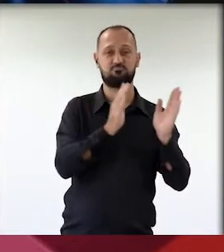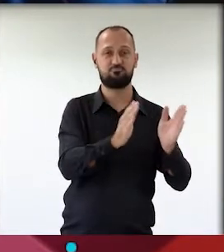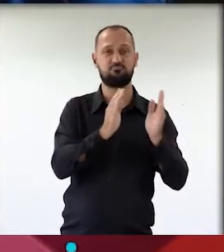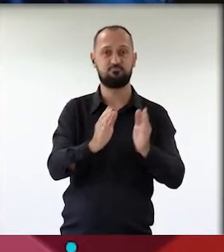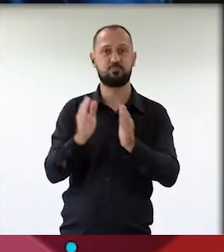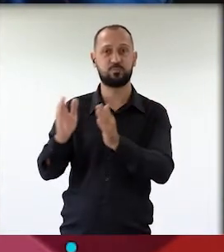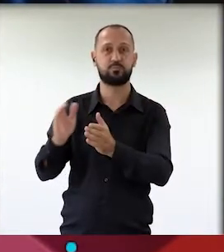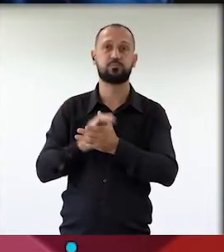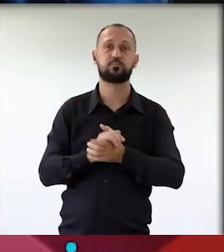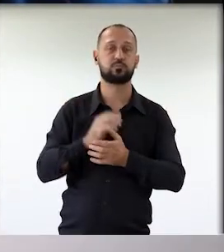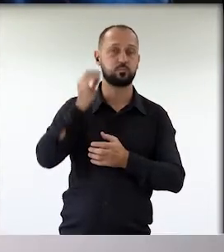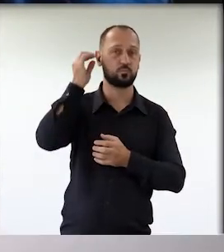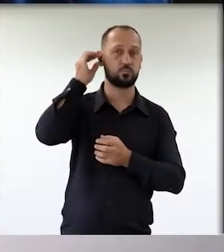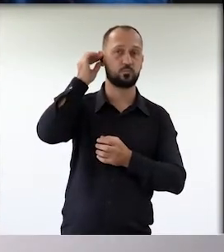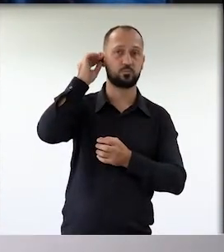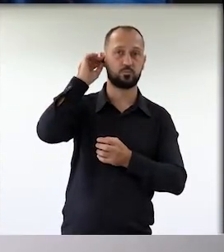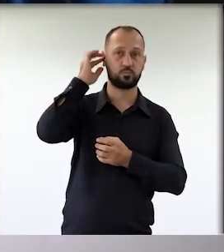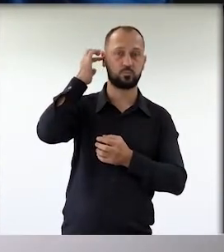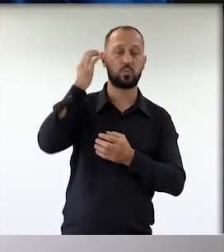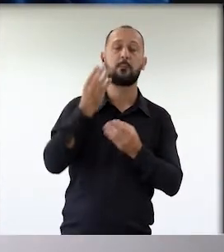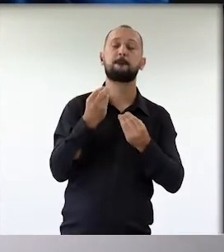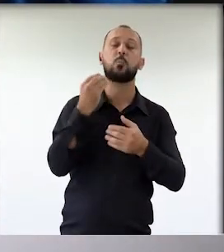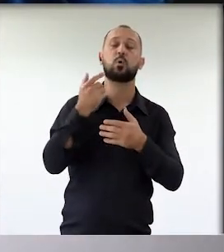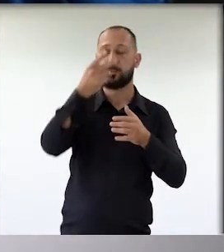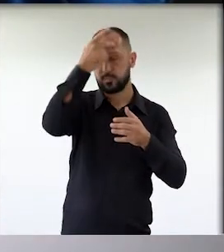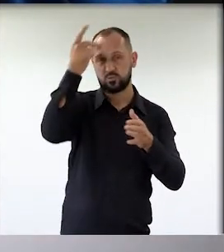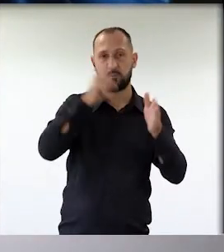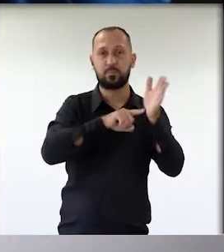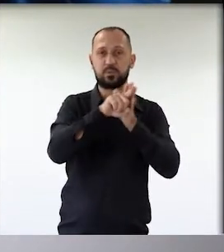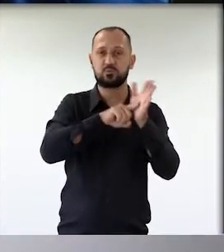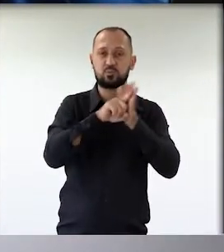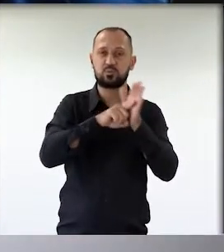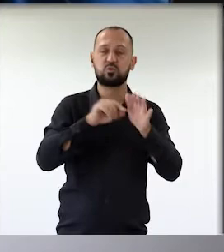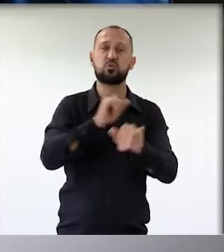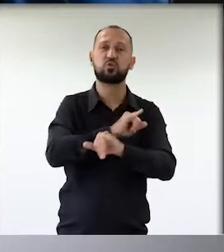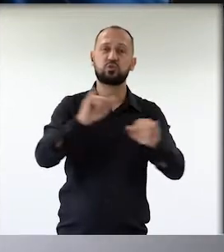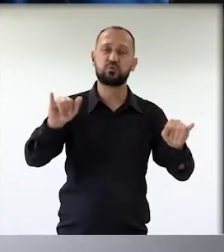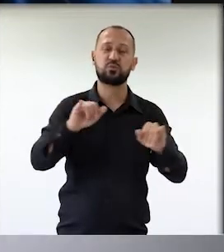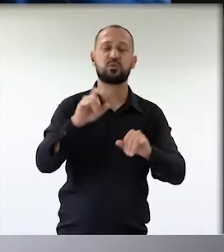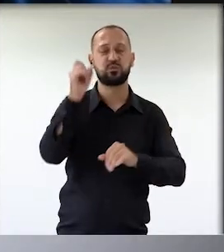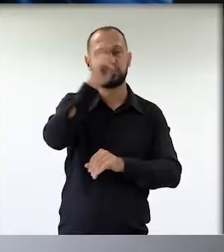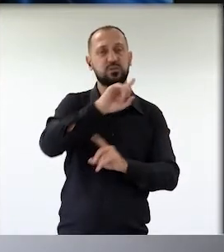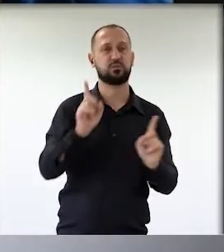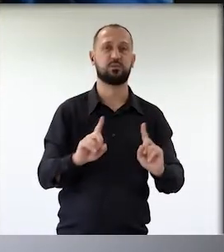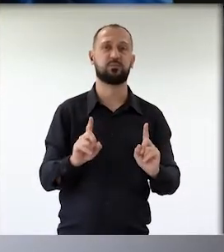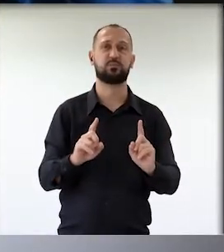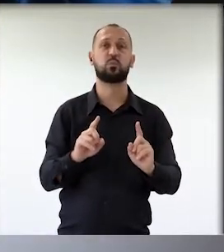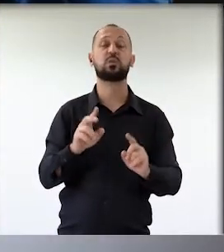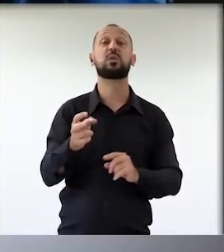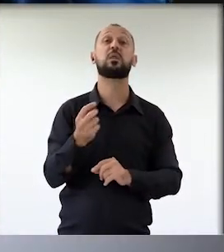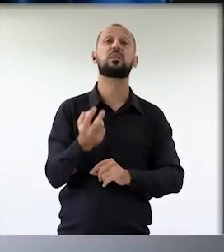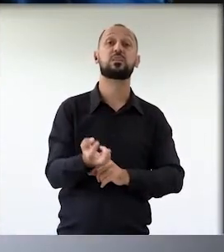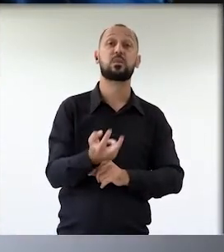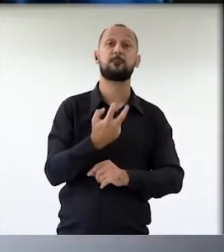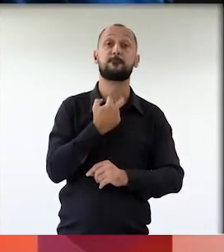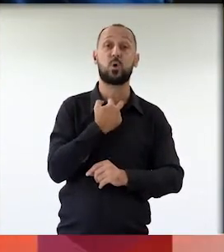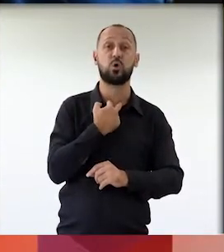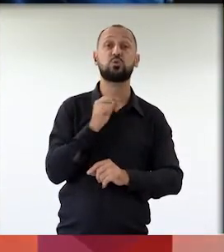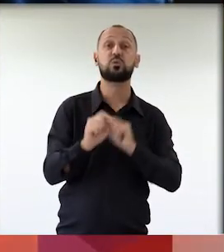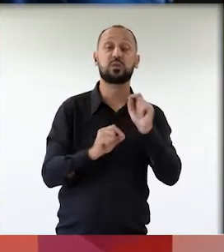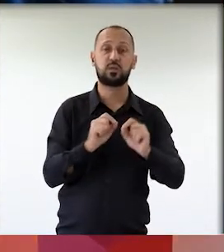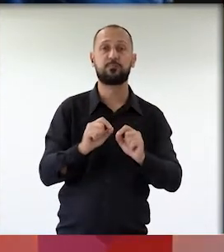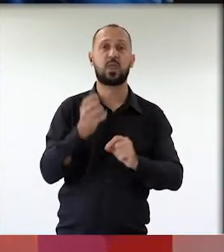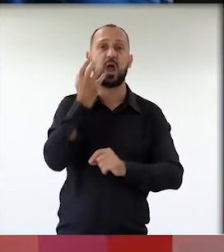compatíveis para cada faixa etária. Muitos pesquisadores, psicopedagogos divulgam isso daí, então não é difícil a gente ter. O que